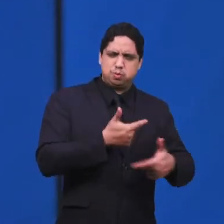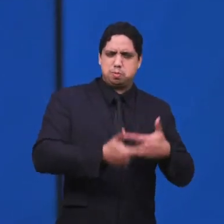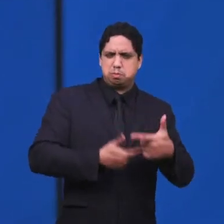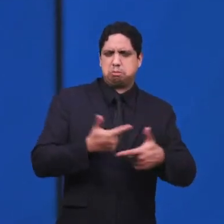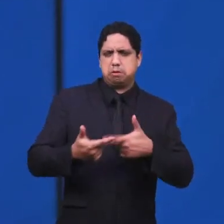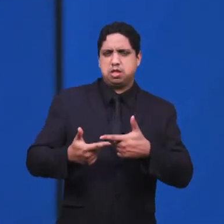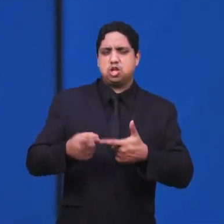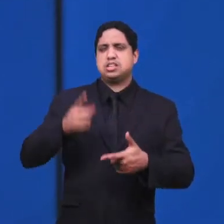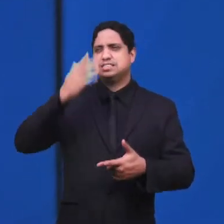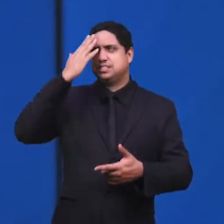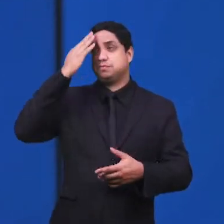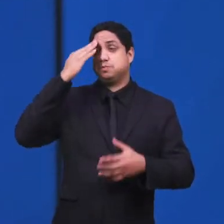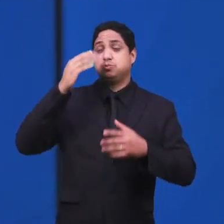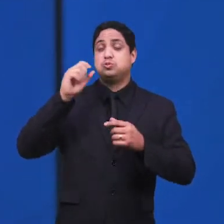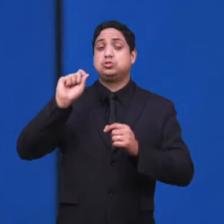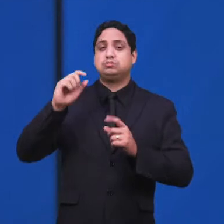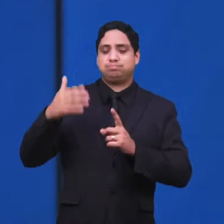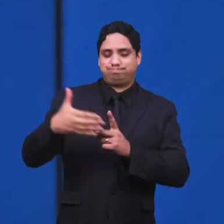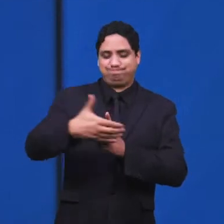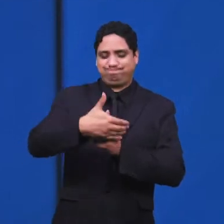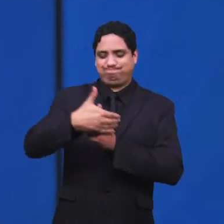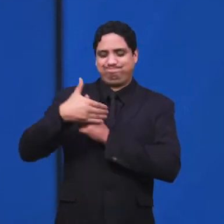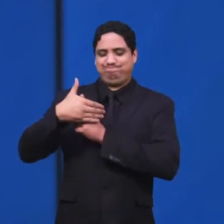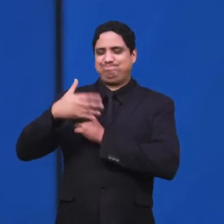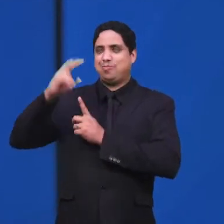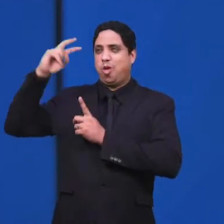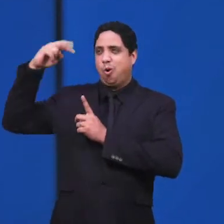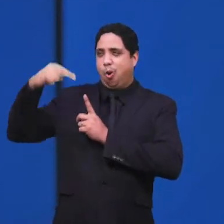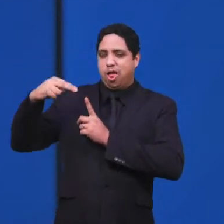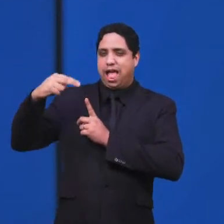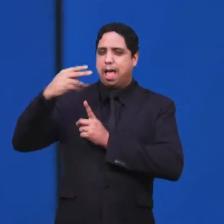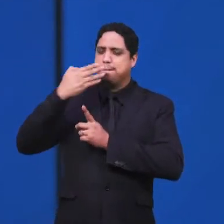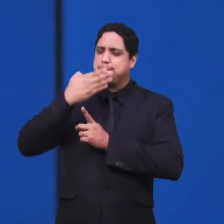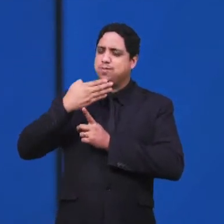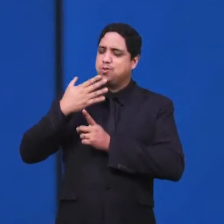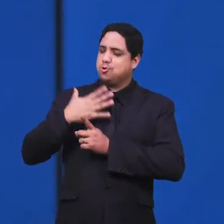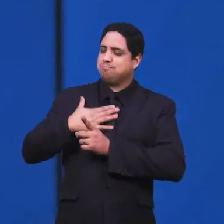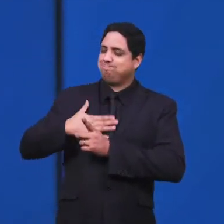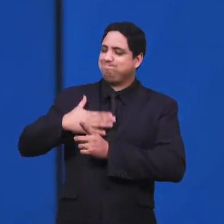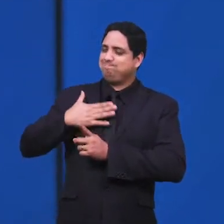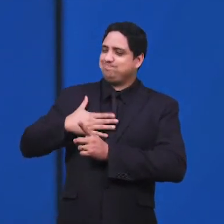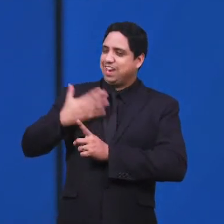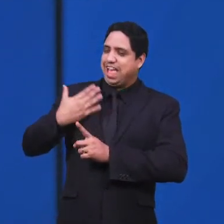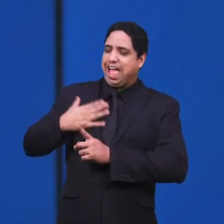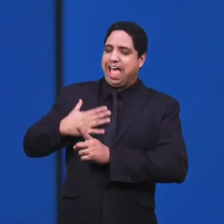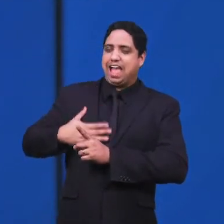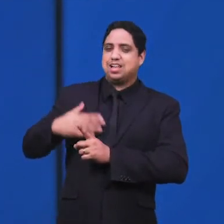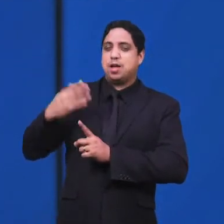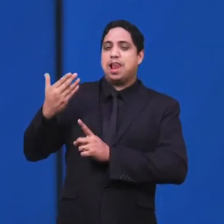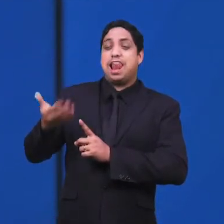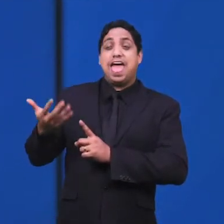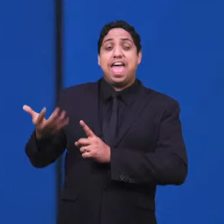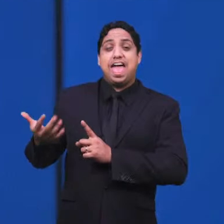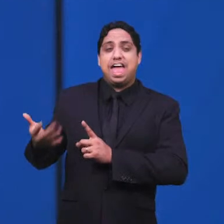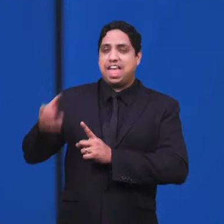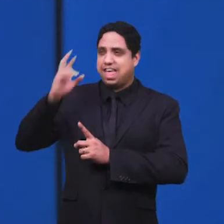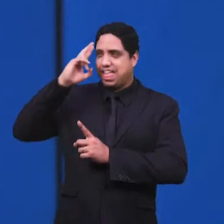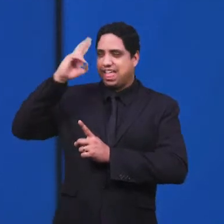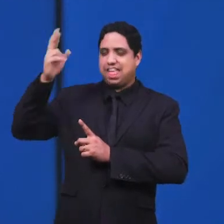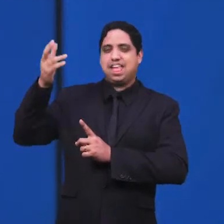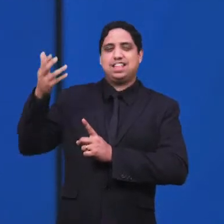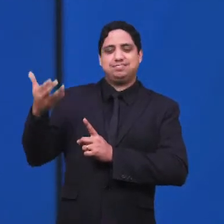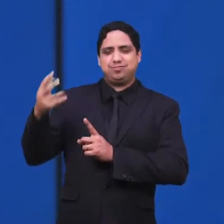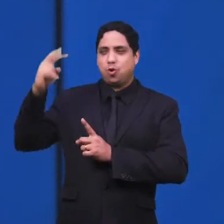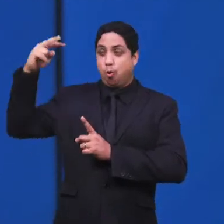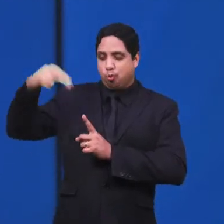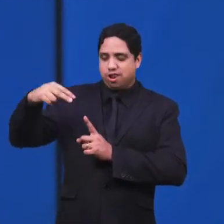estamos debaixo do olhar doce e suave do Senhor Jesus, através do seu Espírito Santo, contemplando as nossas